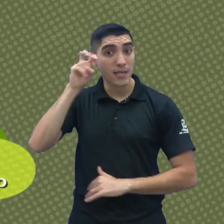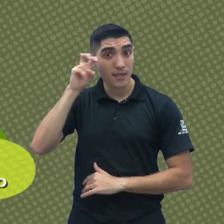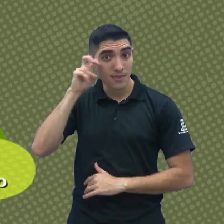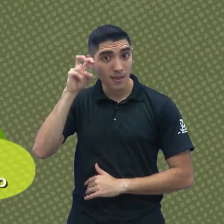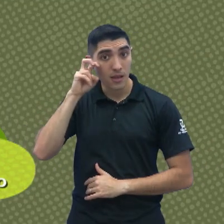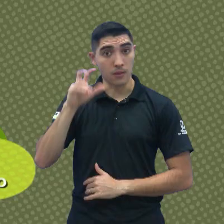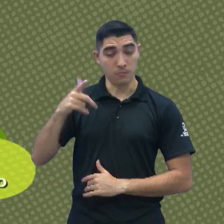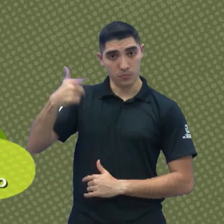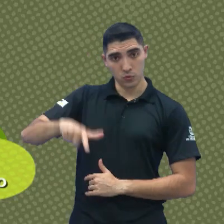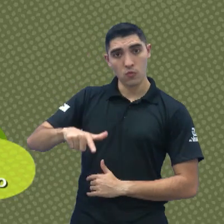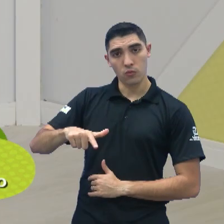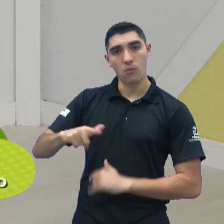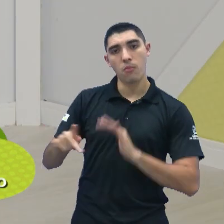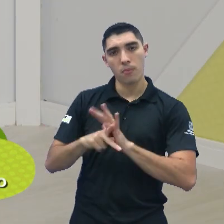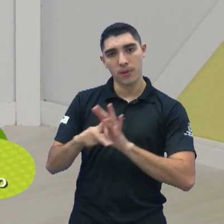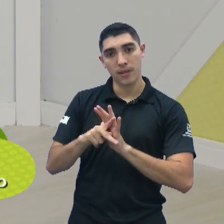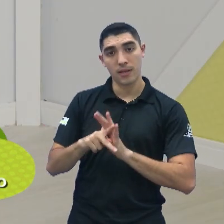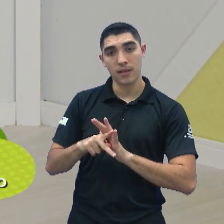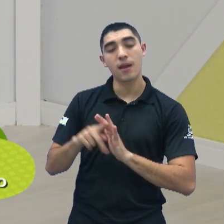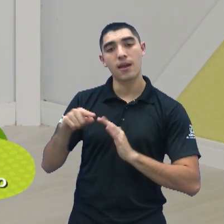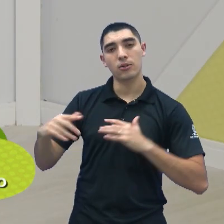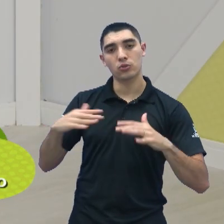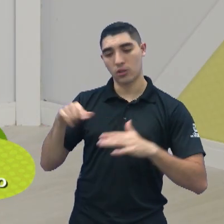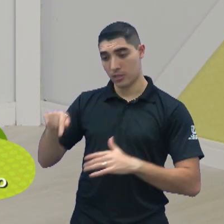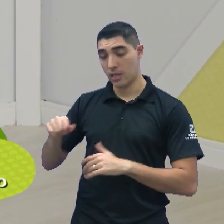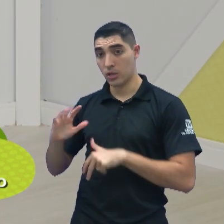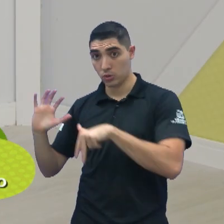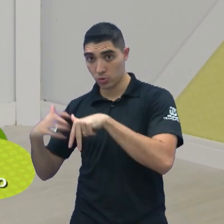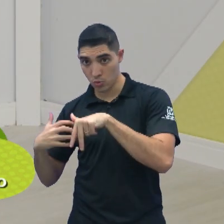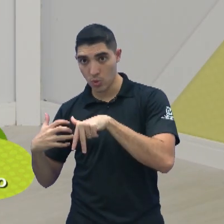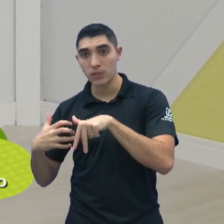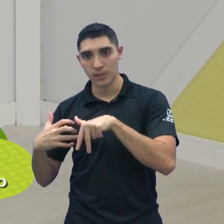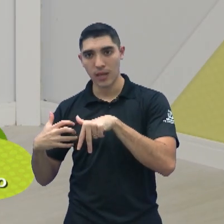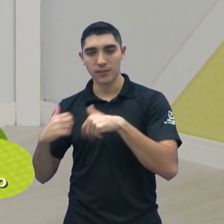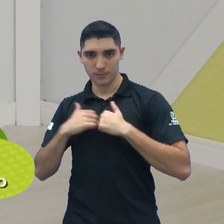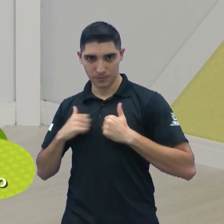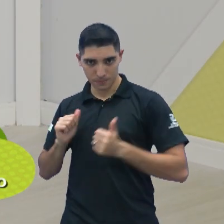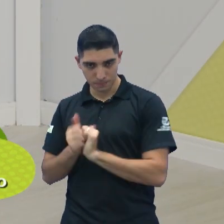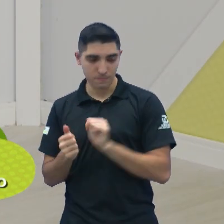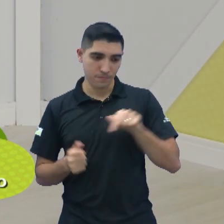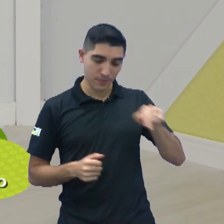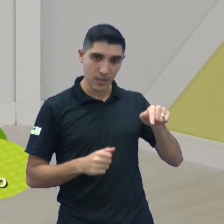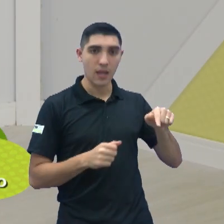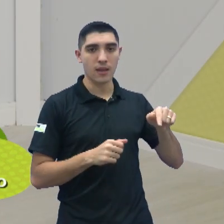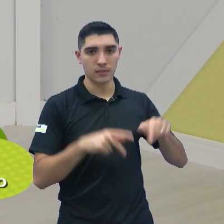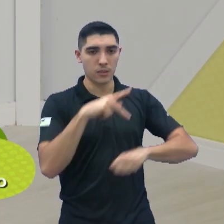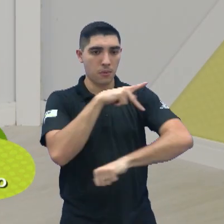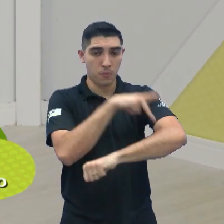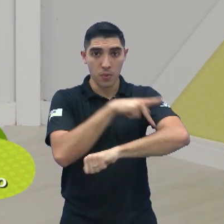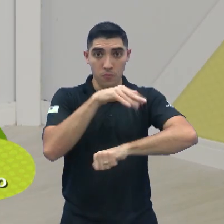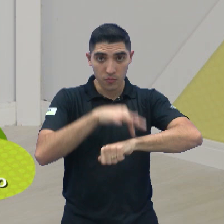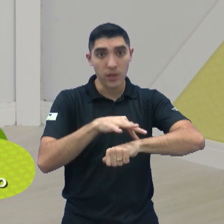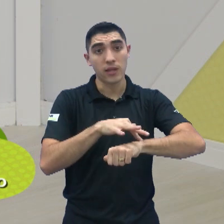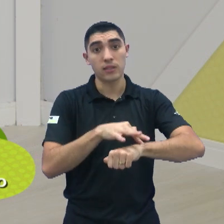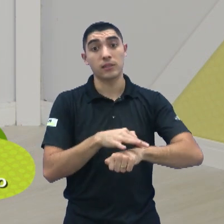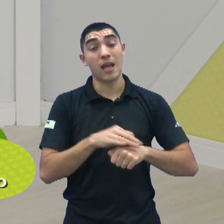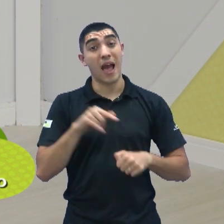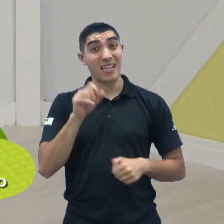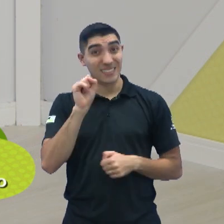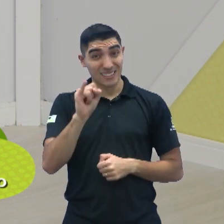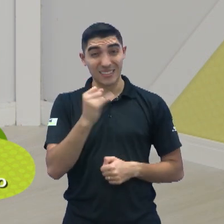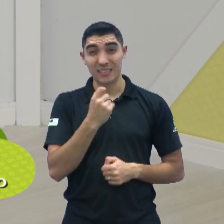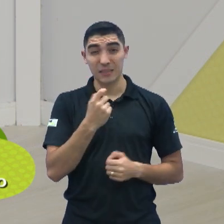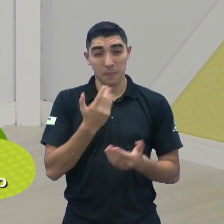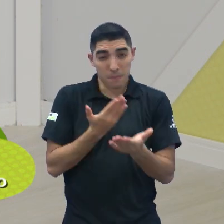que o empate favorece ao time do Porto, uma vitória por 1 gol de diferença. 1-0, 2-1, 3-2